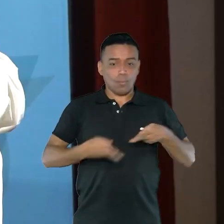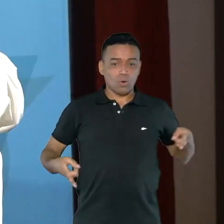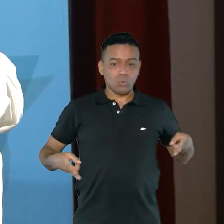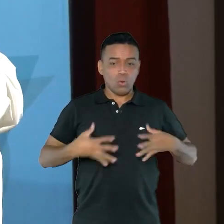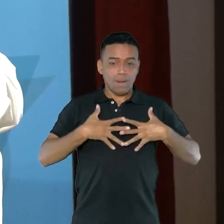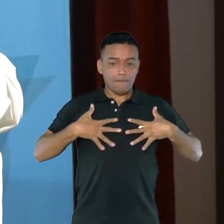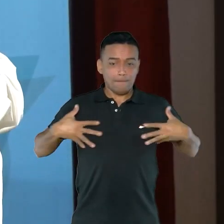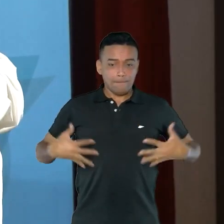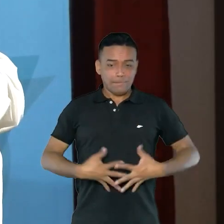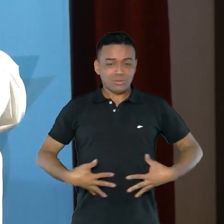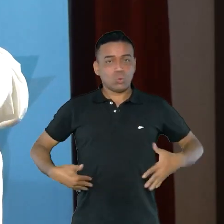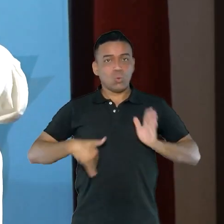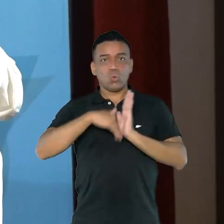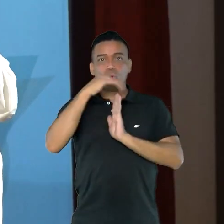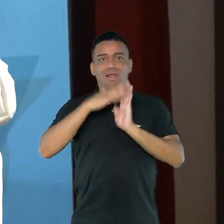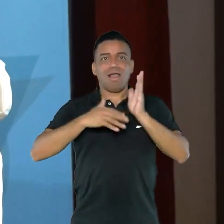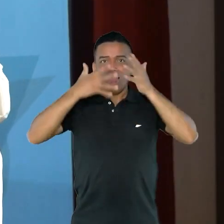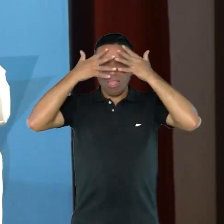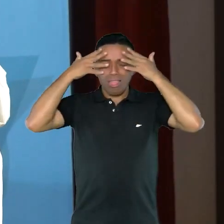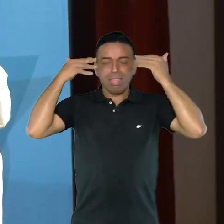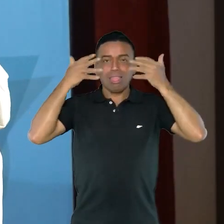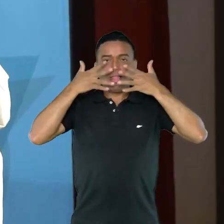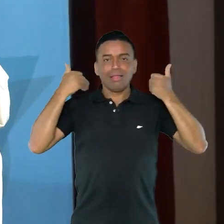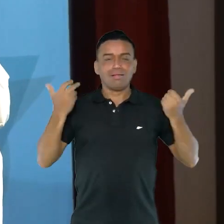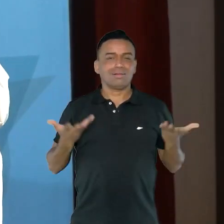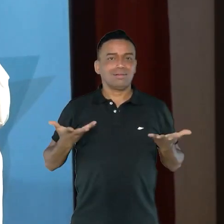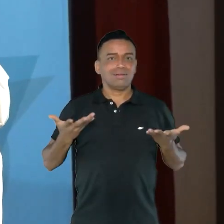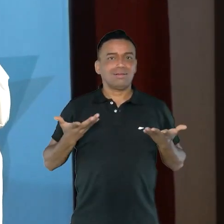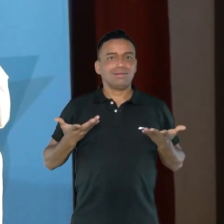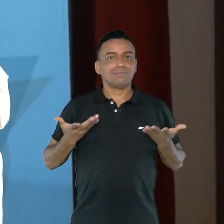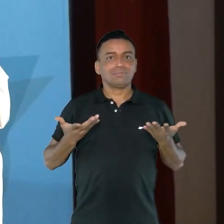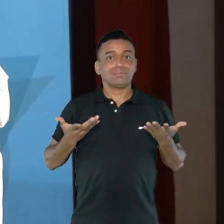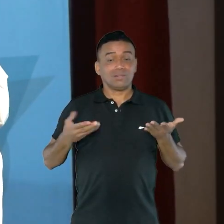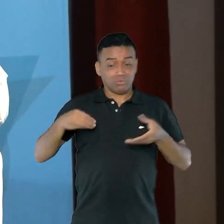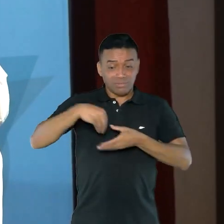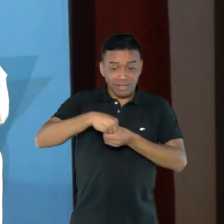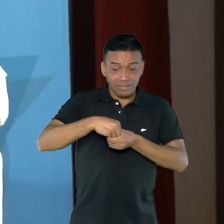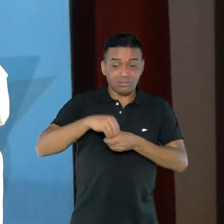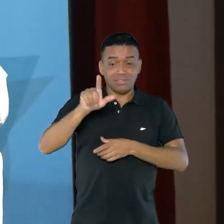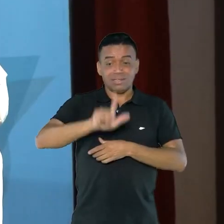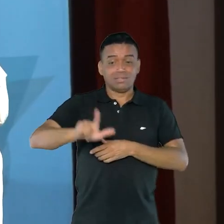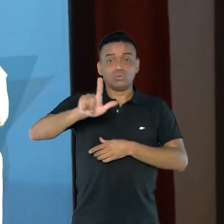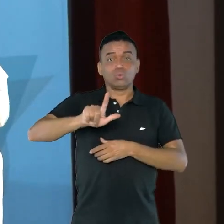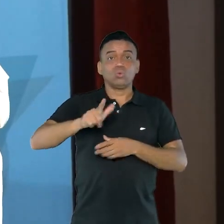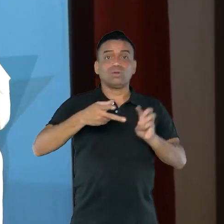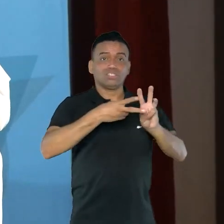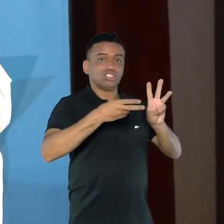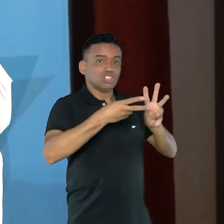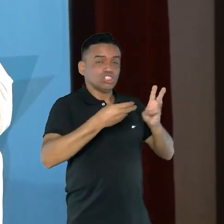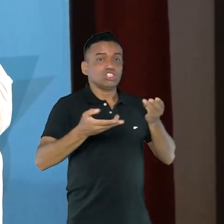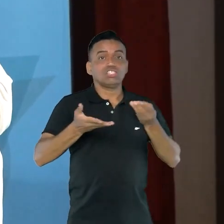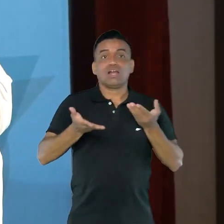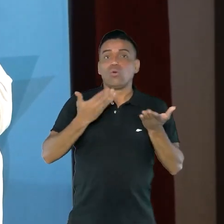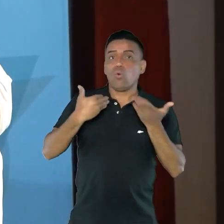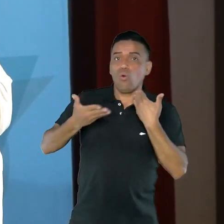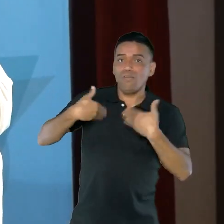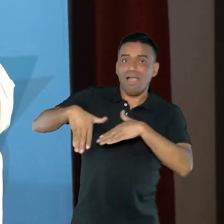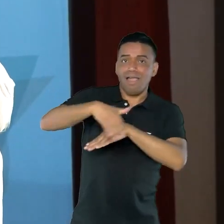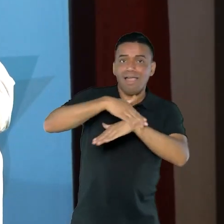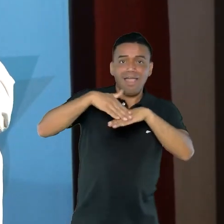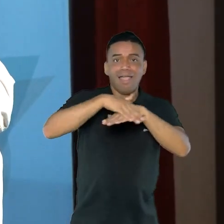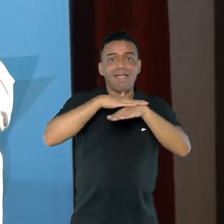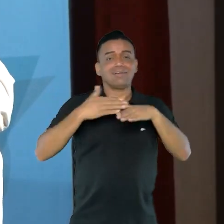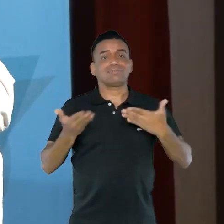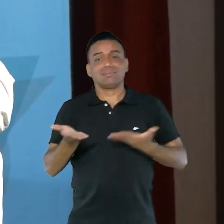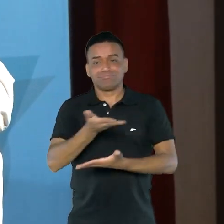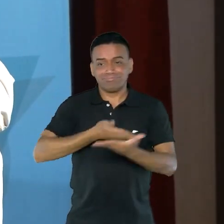né? Então, pouco a pouco, por meio da literatura indígena, das conversas, das trocas, a gente, quando